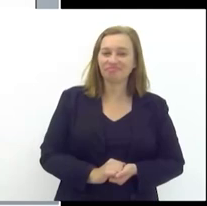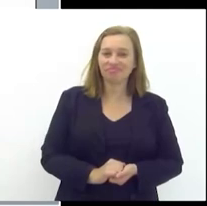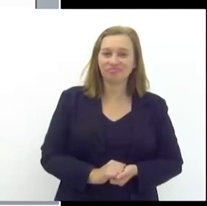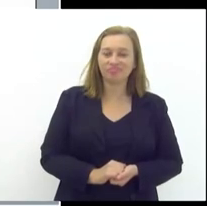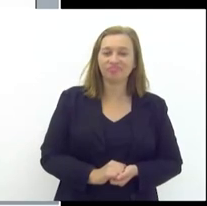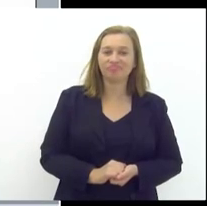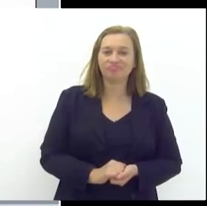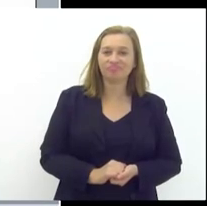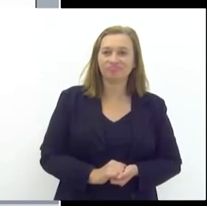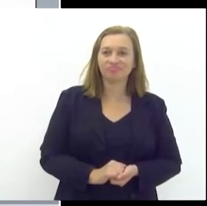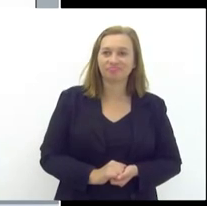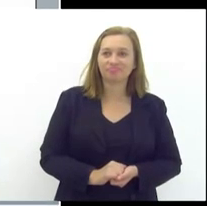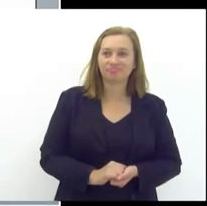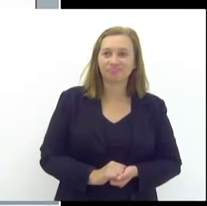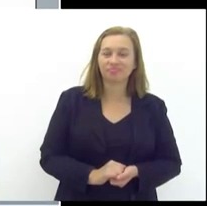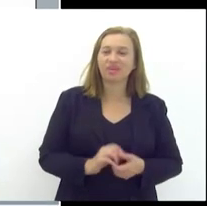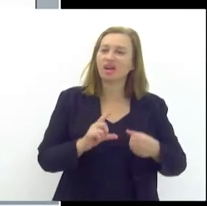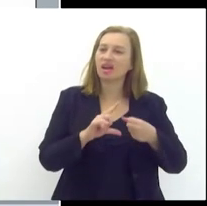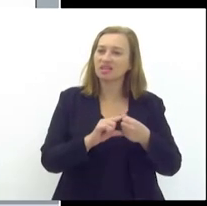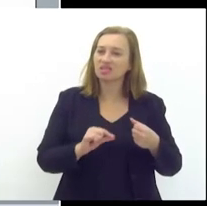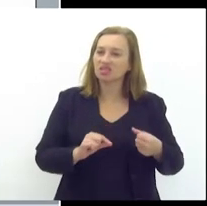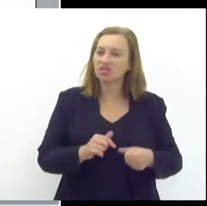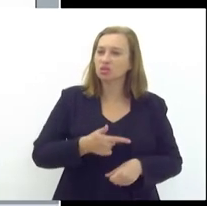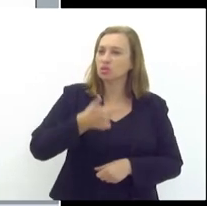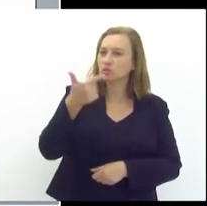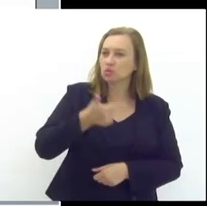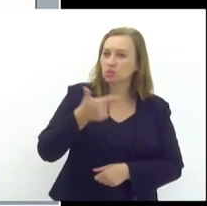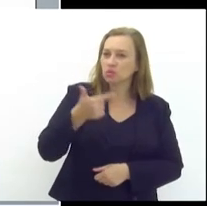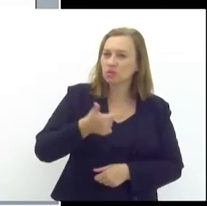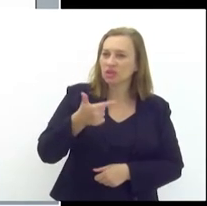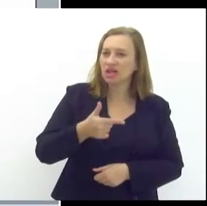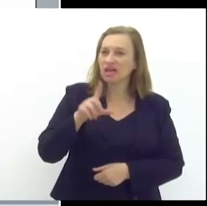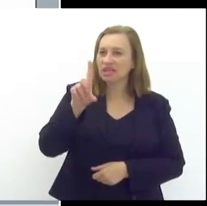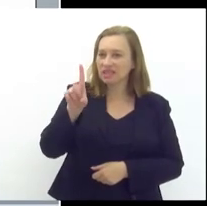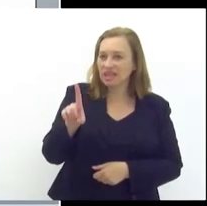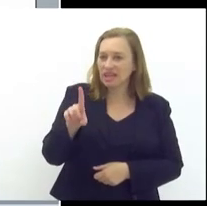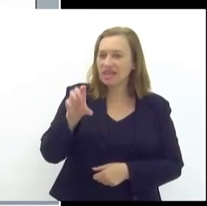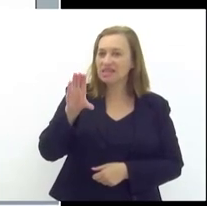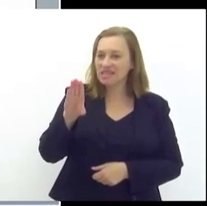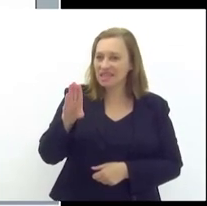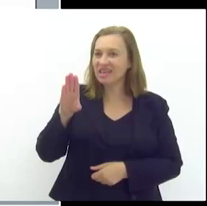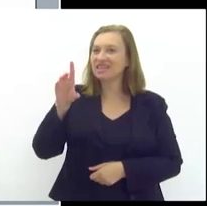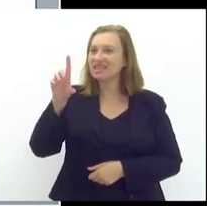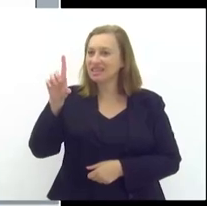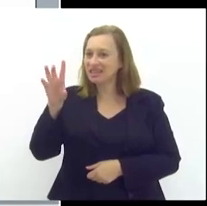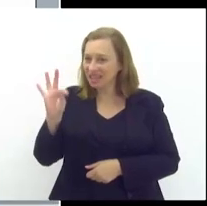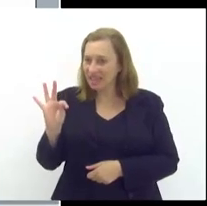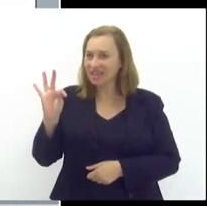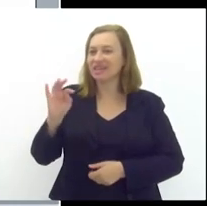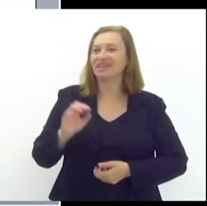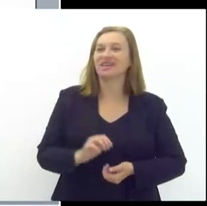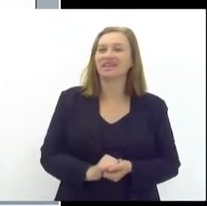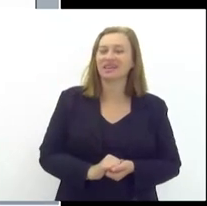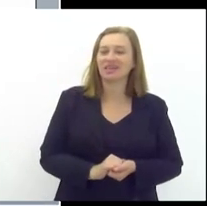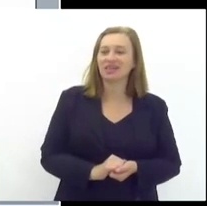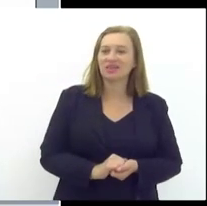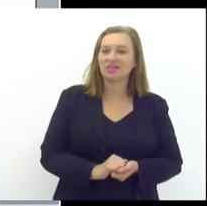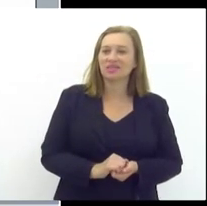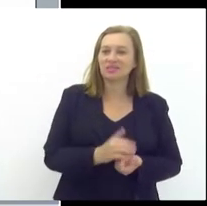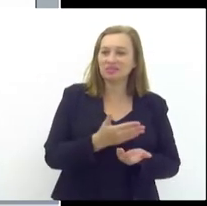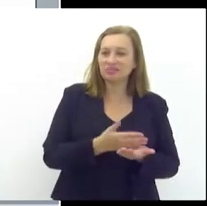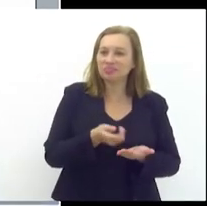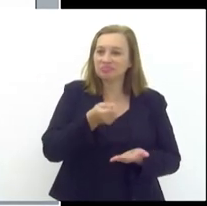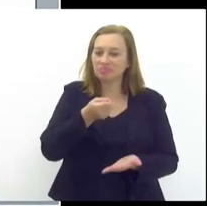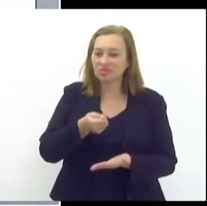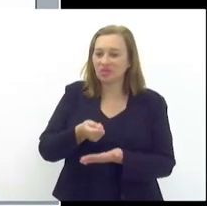Além do mais lá no artigo segundo da dct artigo 125 acho que início da